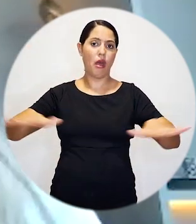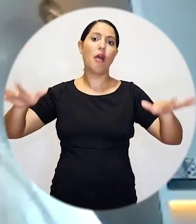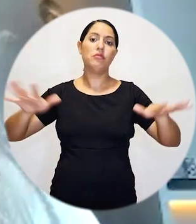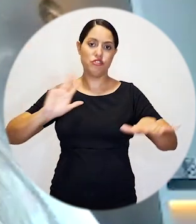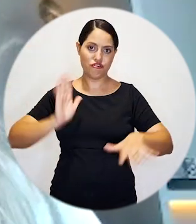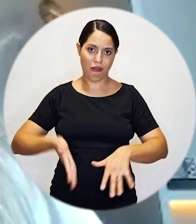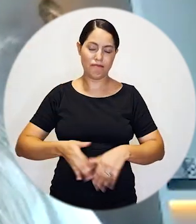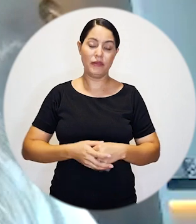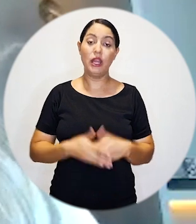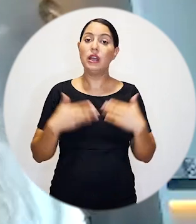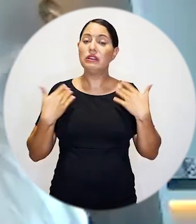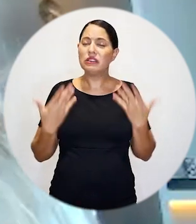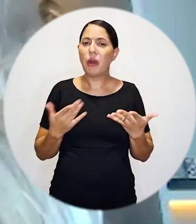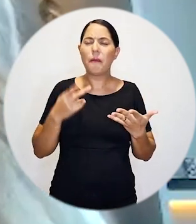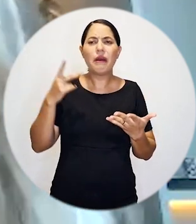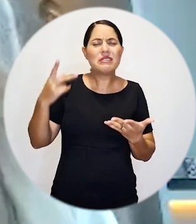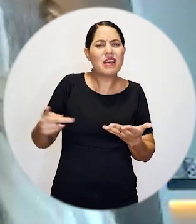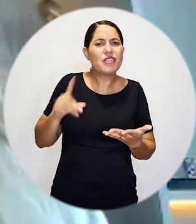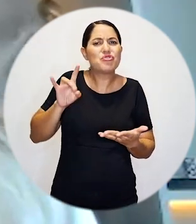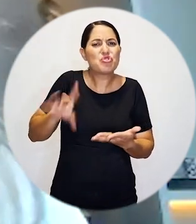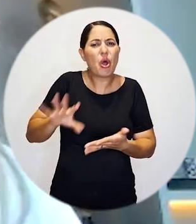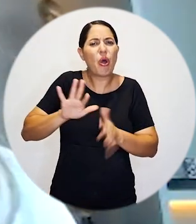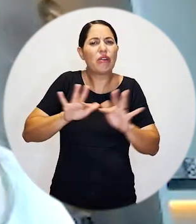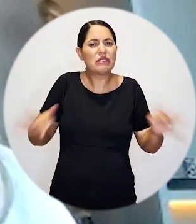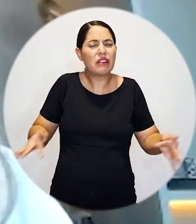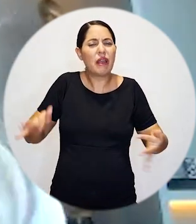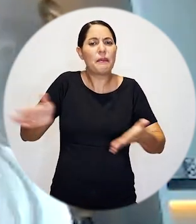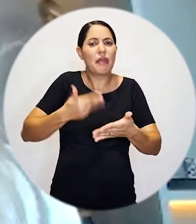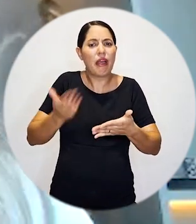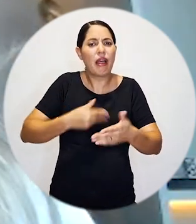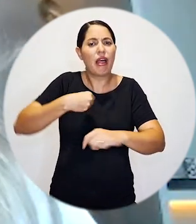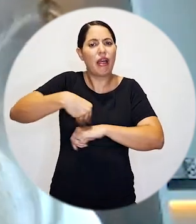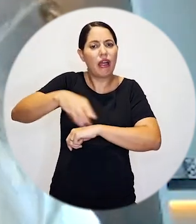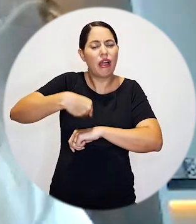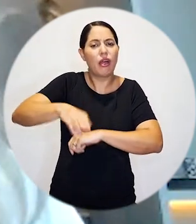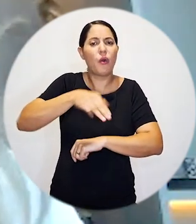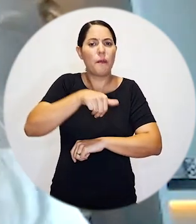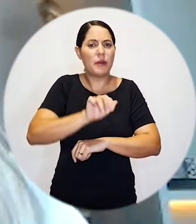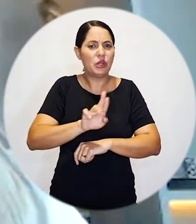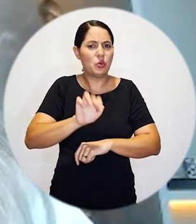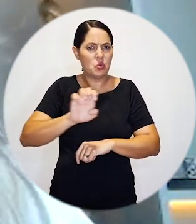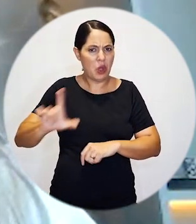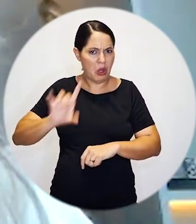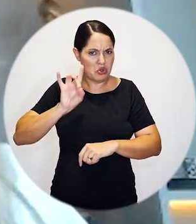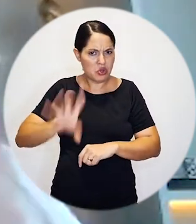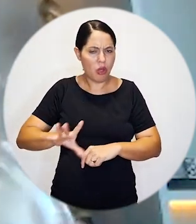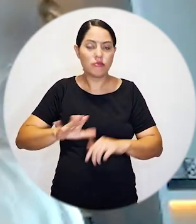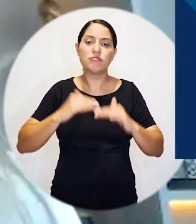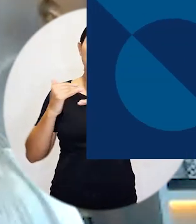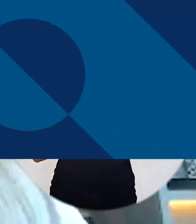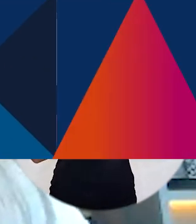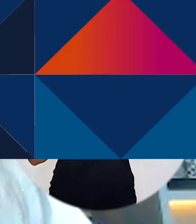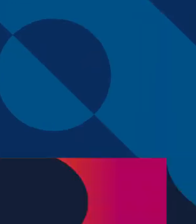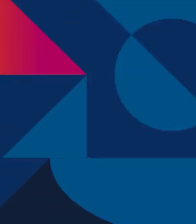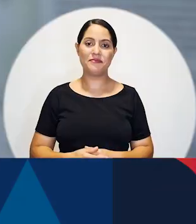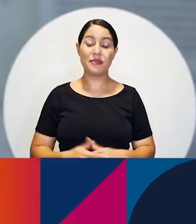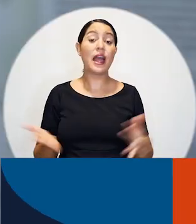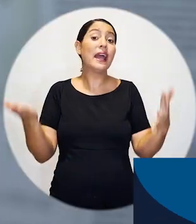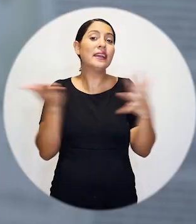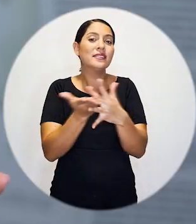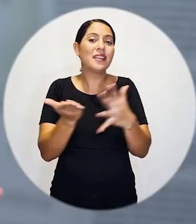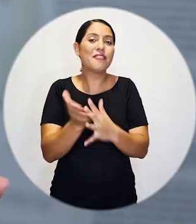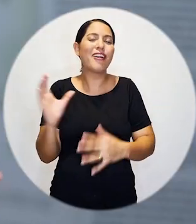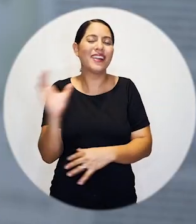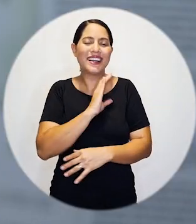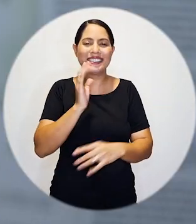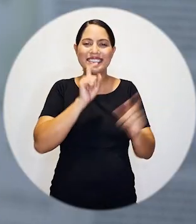senti a necessidade de não ser só esse manual o ponto base para a gente poder fazer essa padronização.